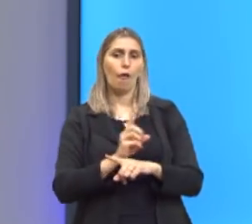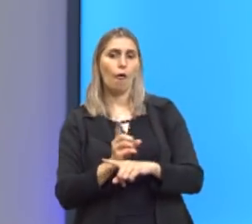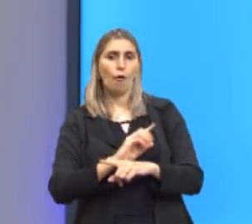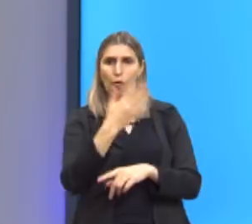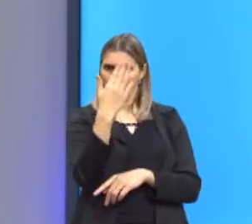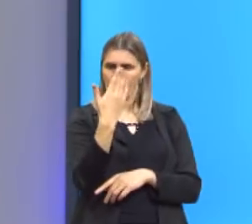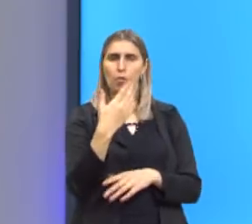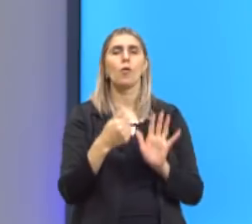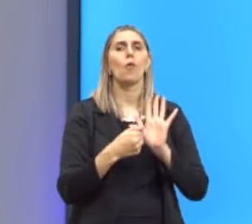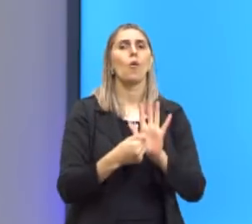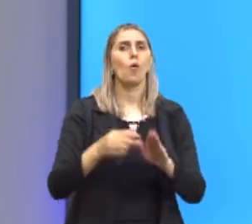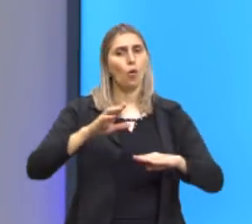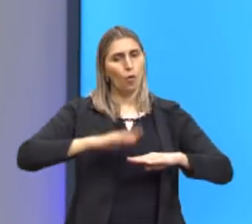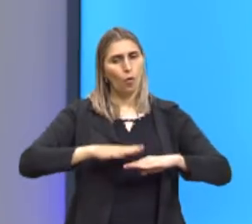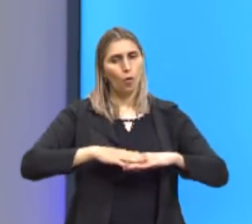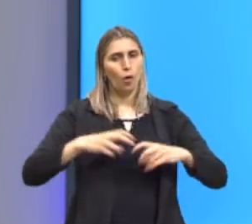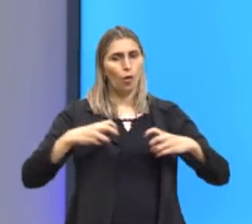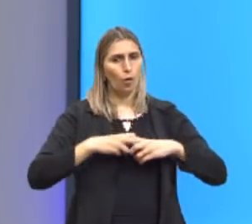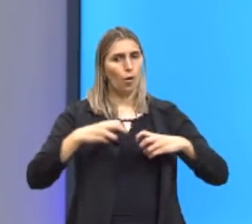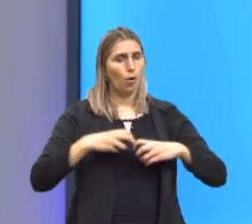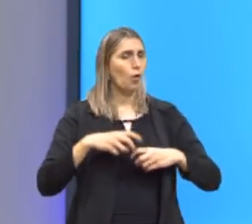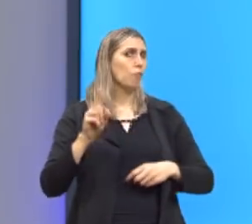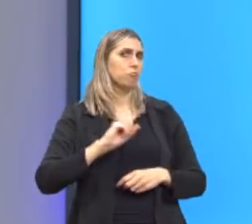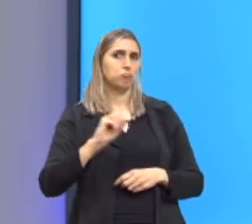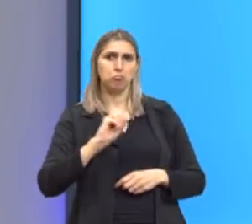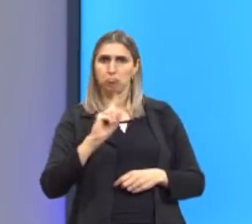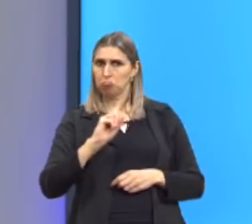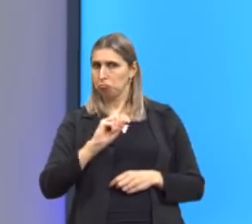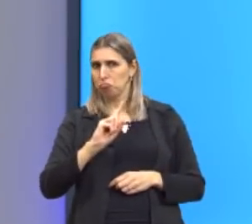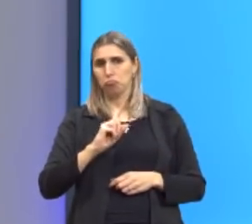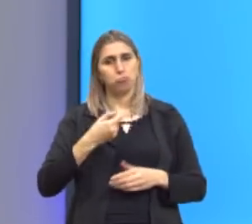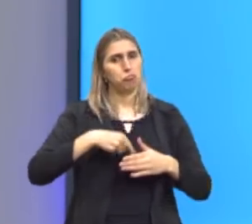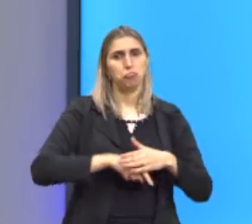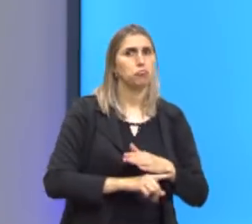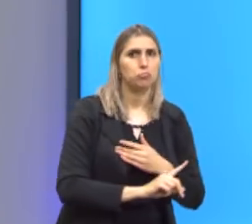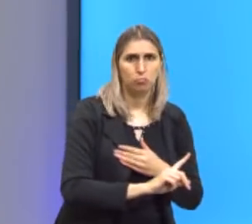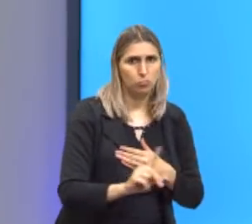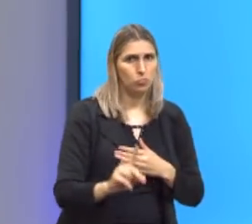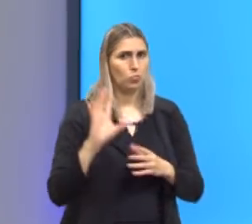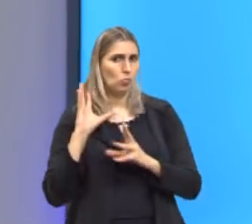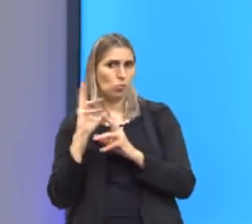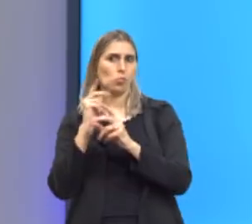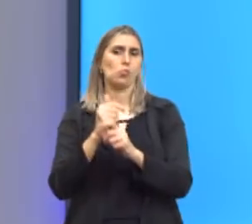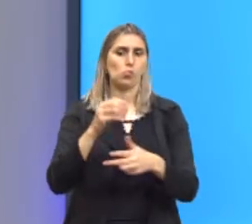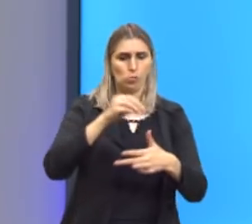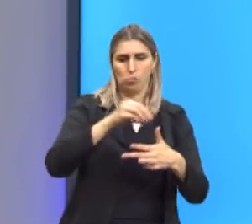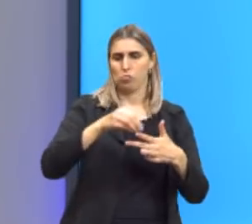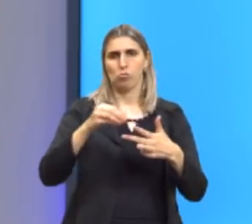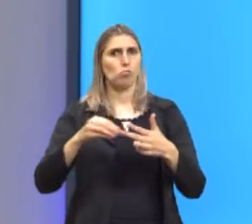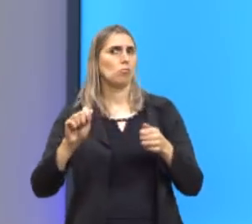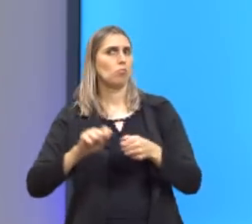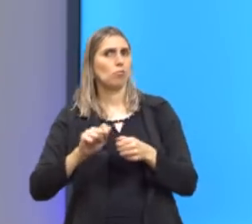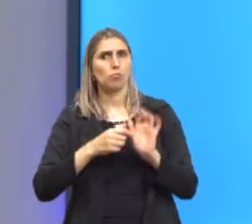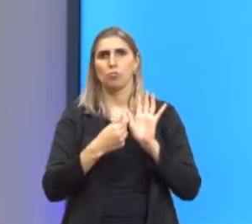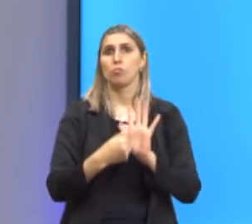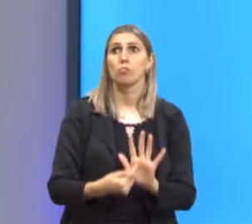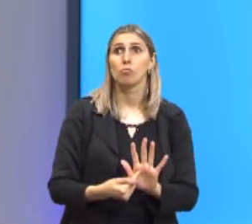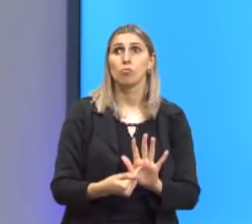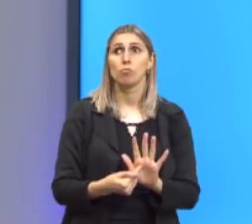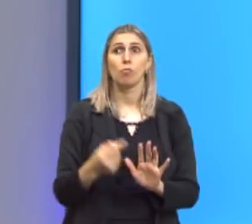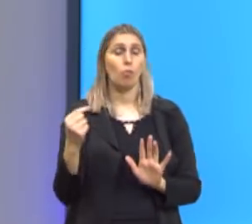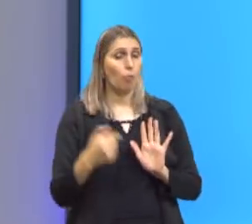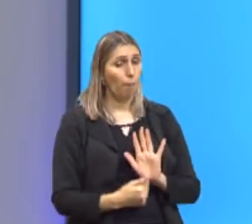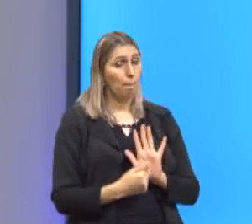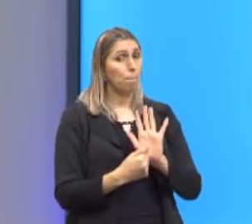demonstrações matemáticas, sim, mas aqui na física a gente não vai se ater, né, como uma revisão do Enem, a gente não vai fazer essa demonstração, mas ela está